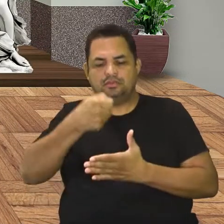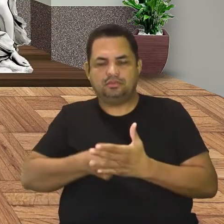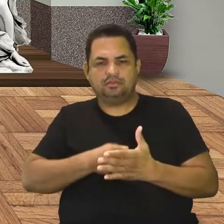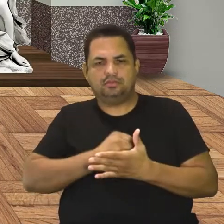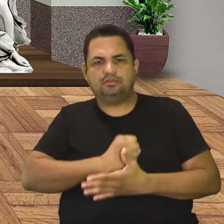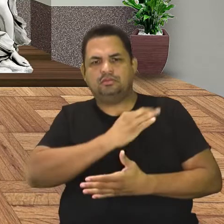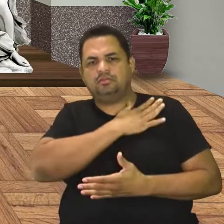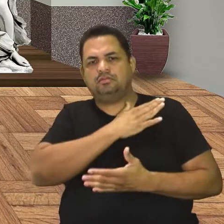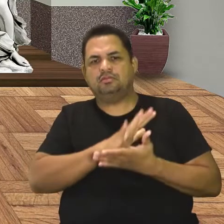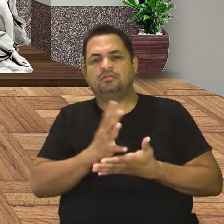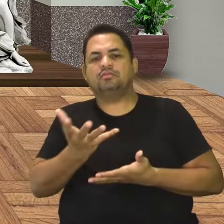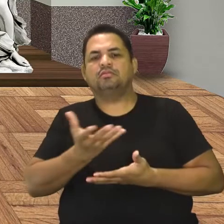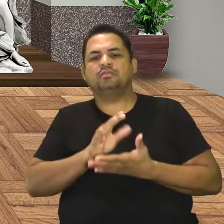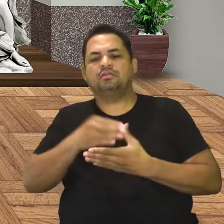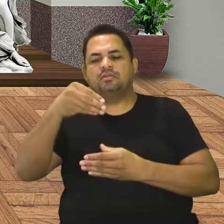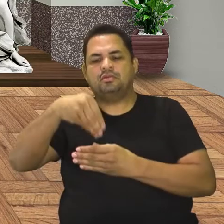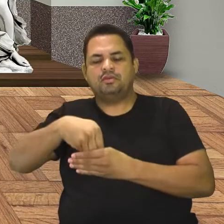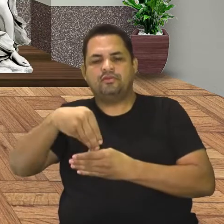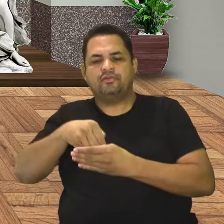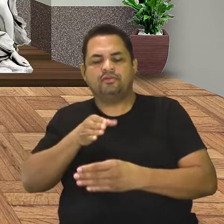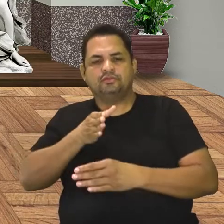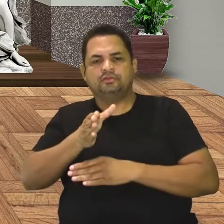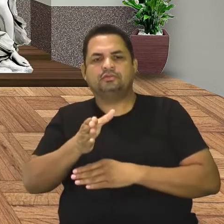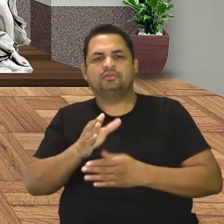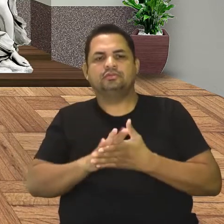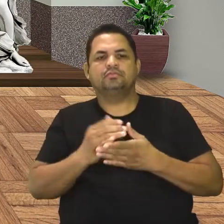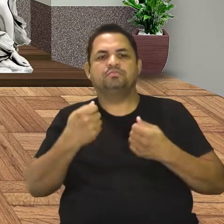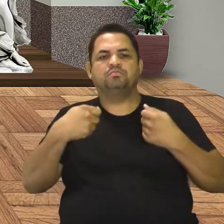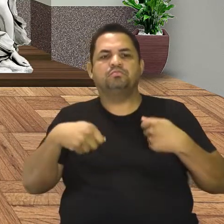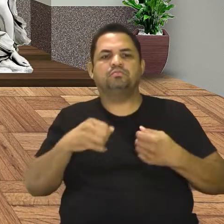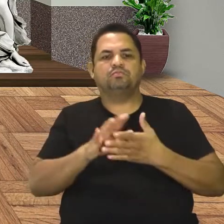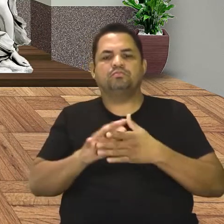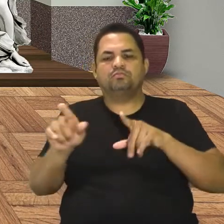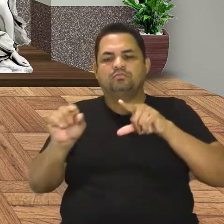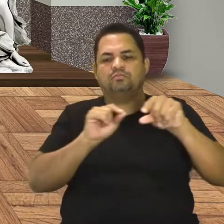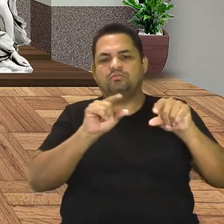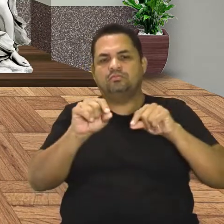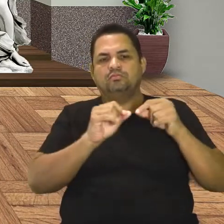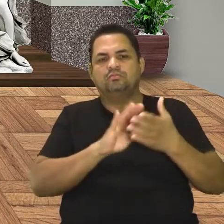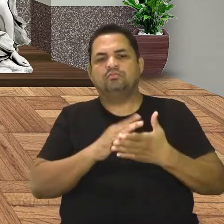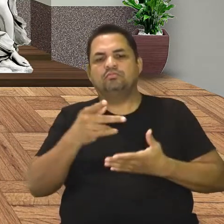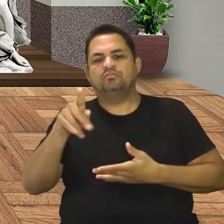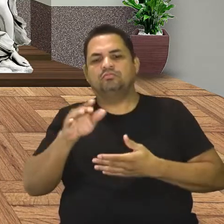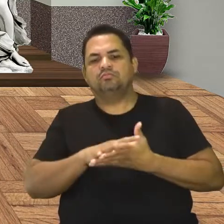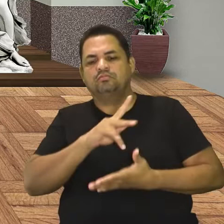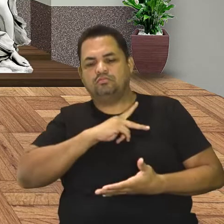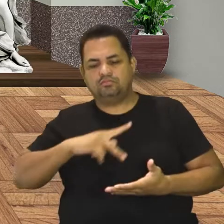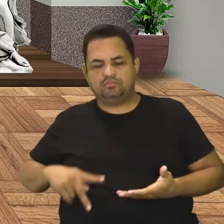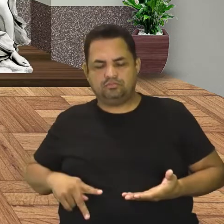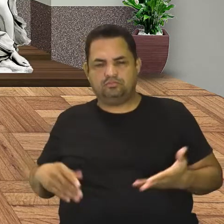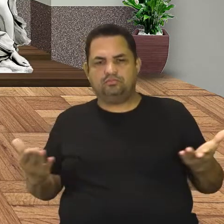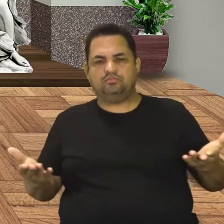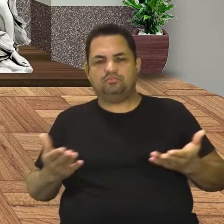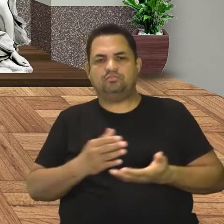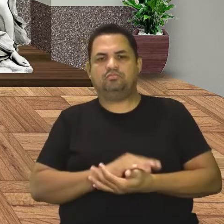militar. Ela queria o voto direto. Ela queria poder escolher o seu presidente da República.